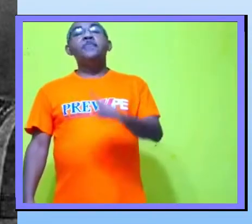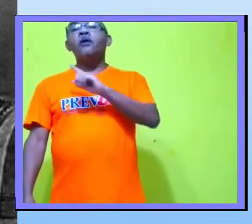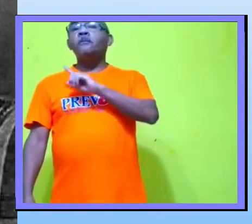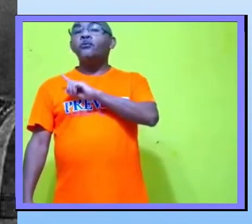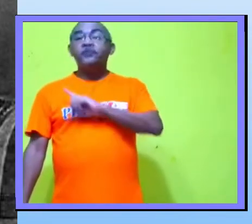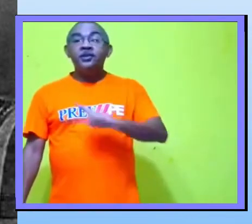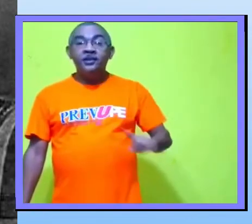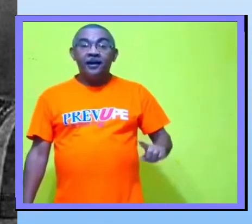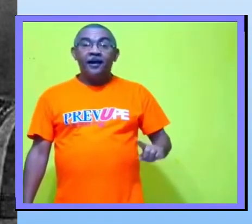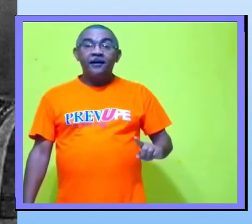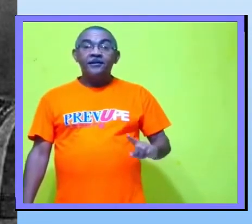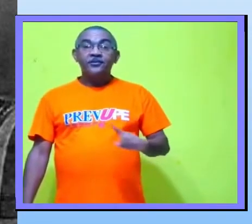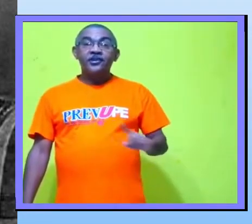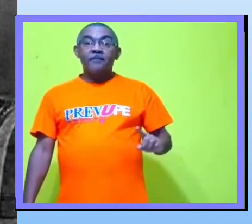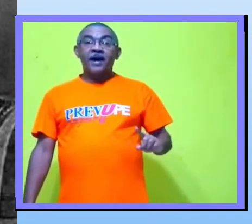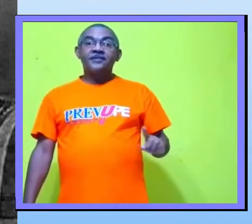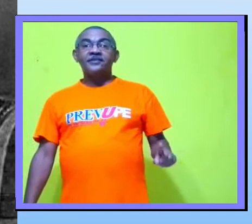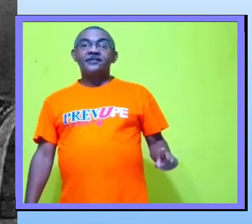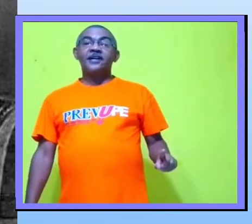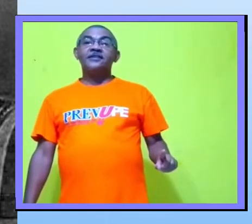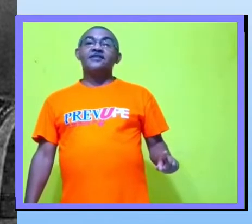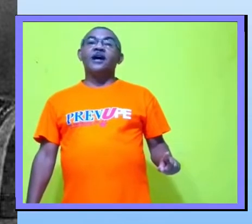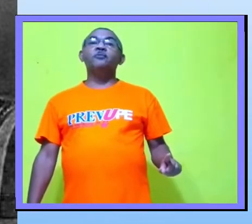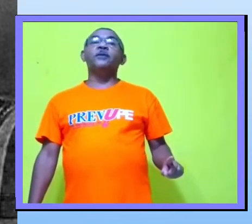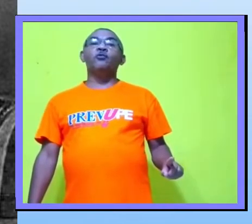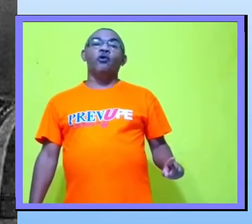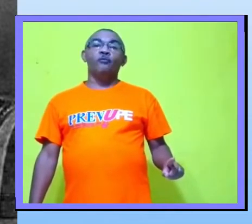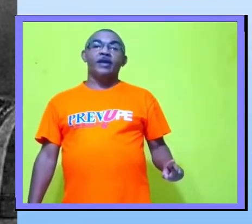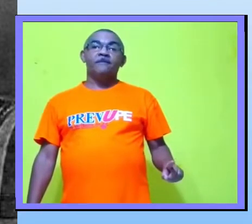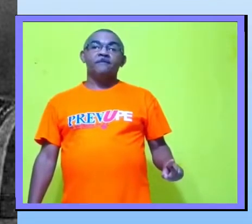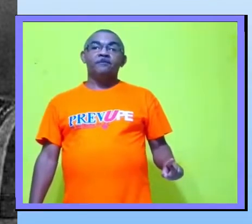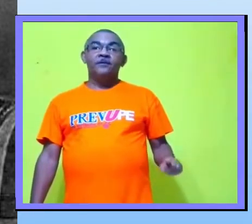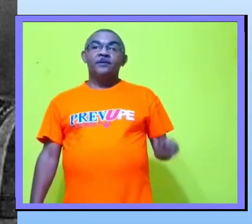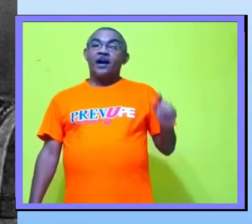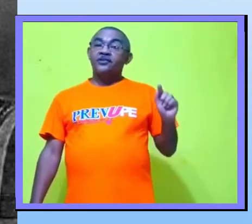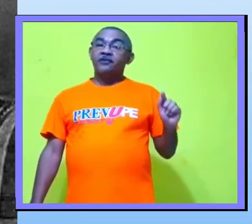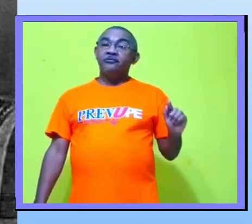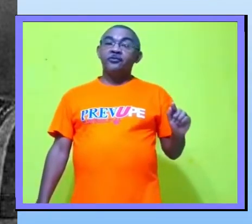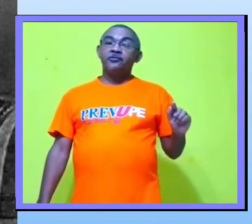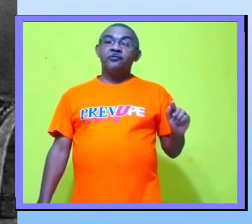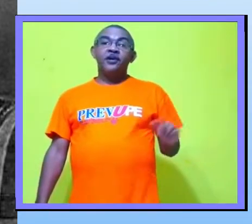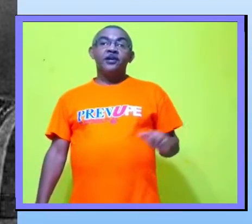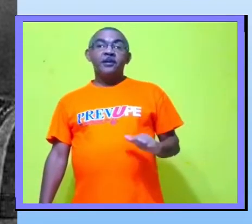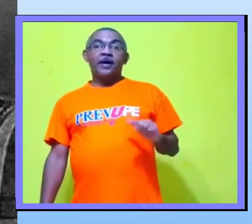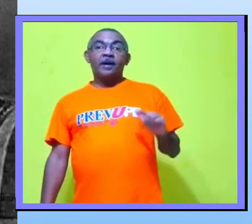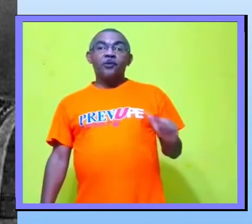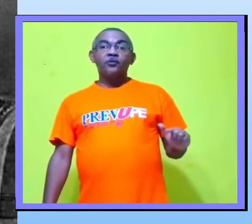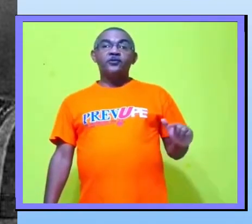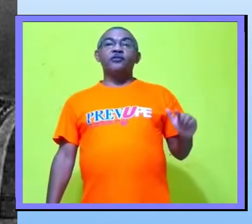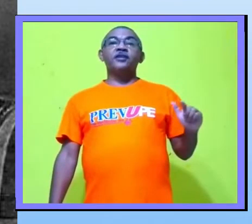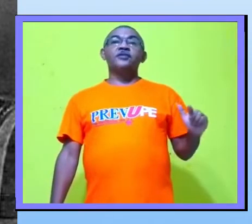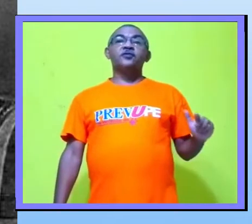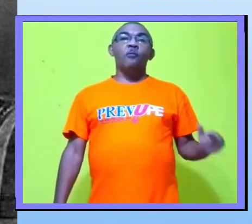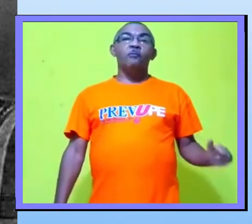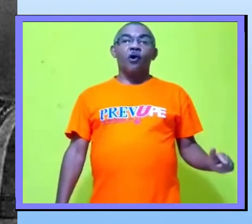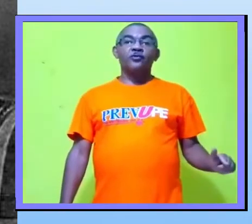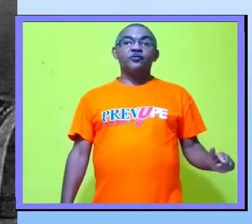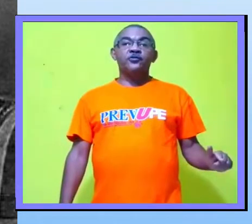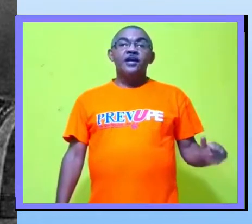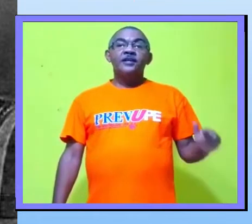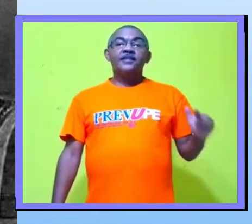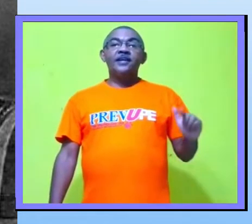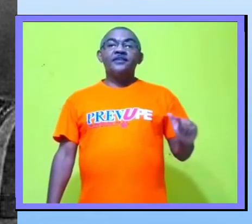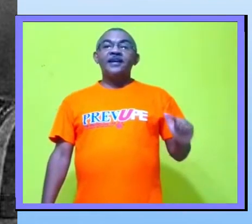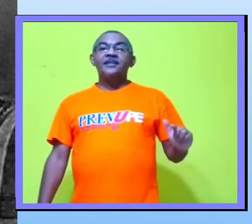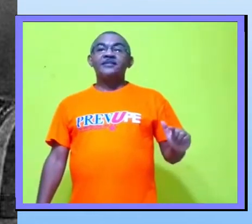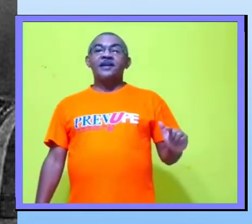orgânico não podia jamais ser sintetizado pelo homem. Haja visto que para a produção desses